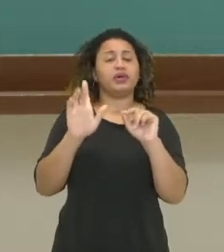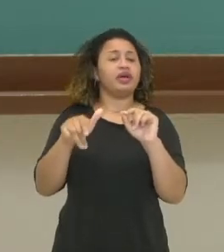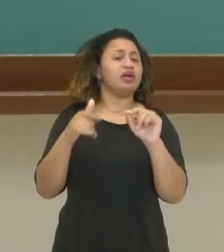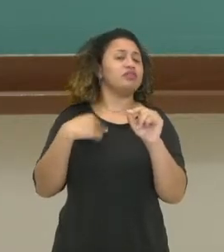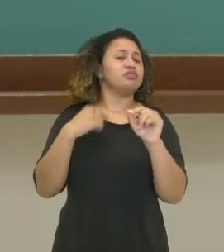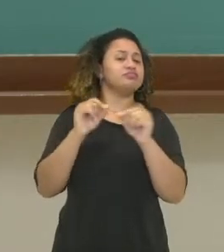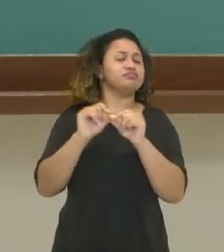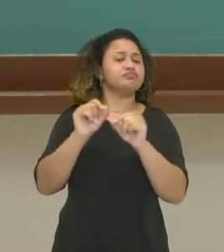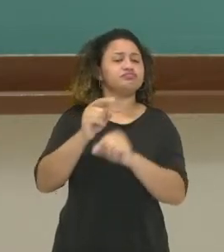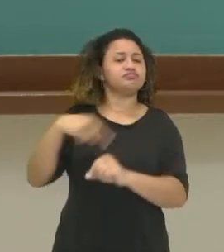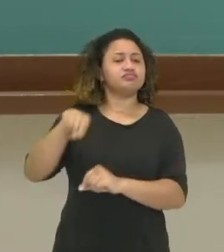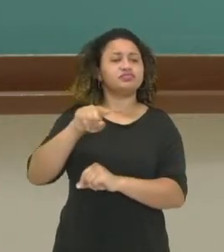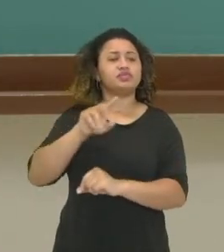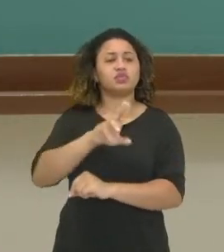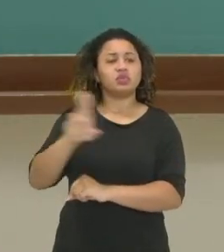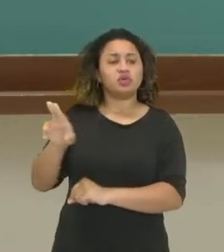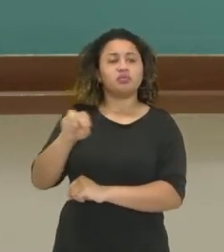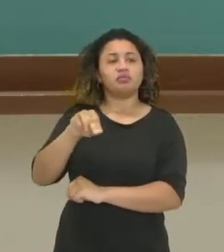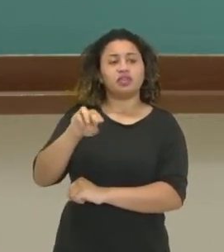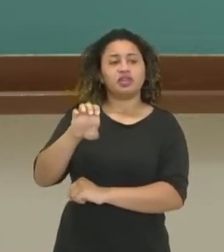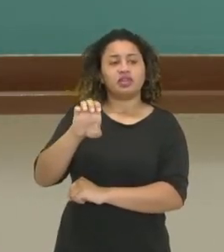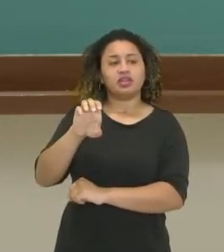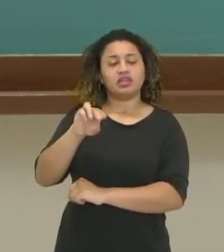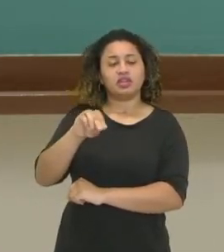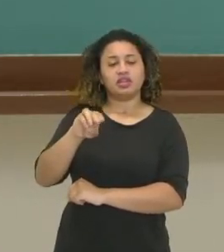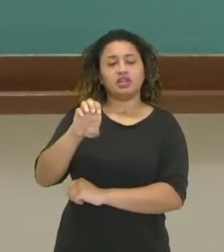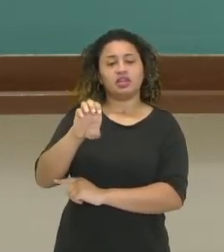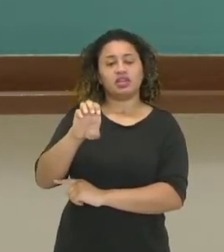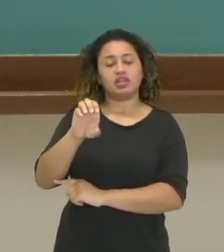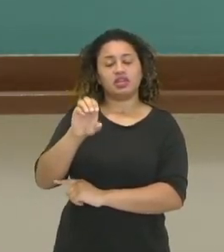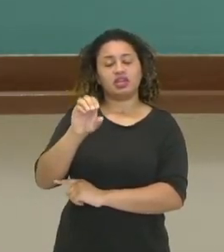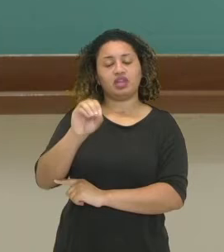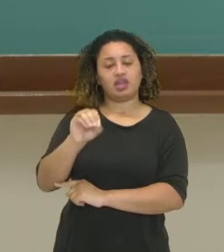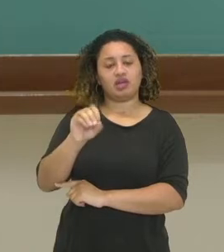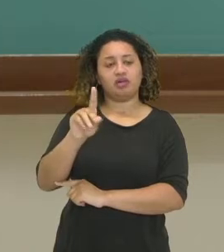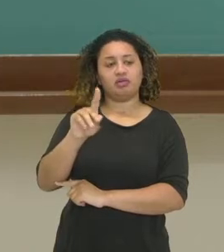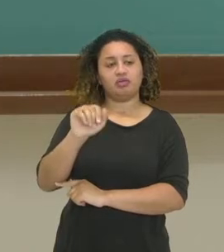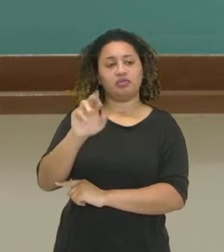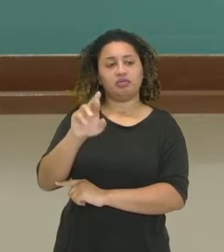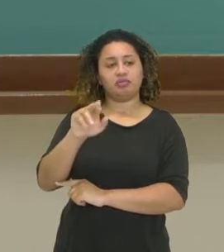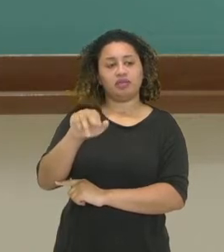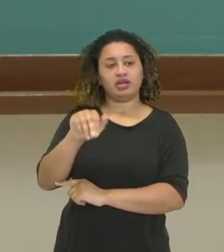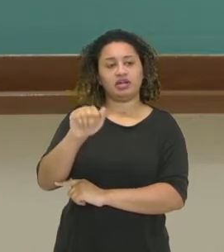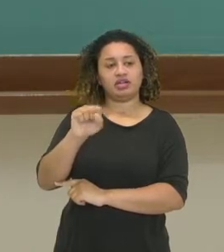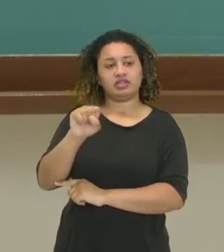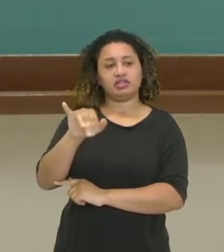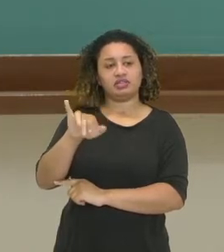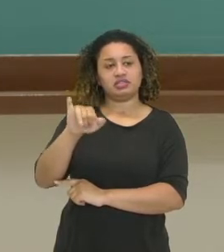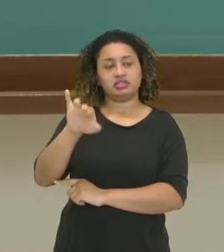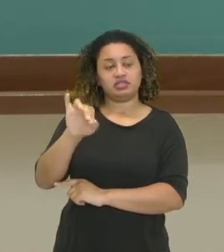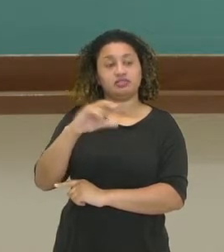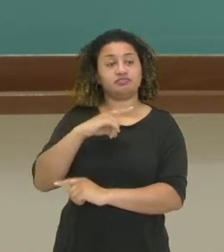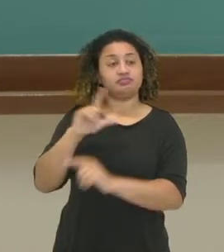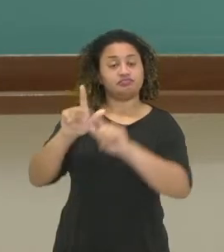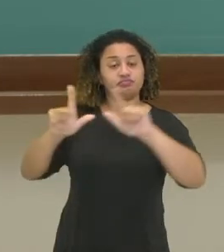fez com que eles fossem chamados de neoparnasianos por opositores. Então, está ali a imagem do